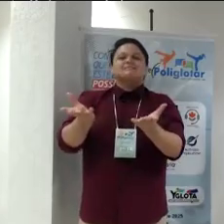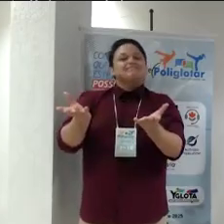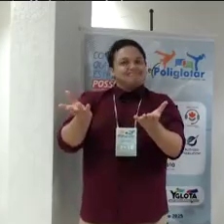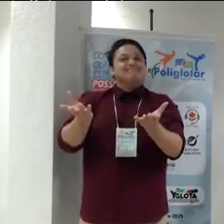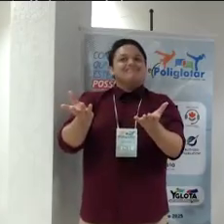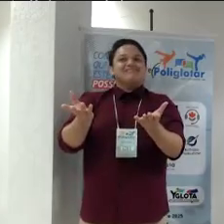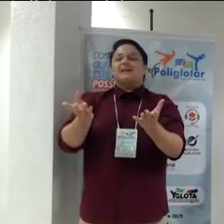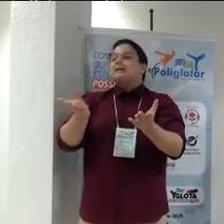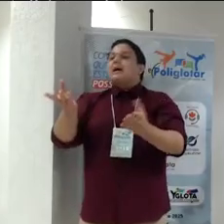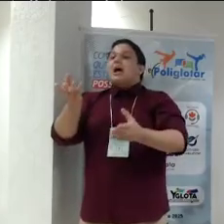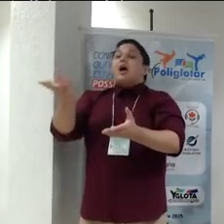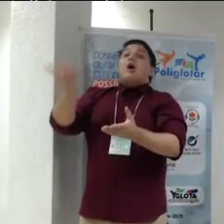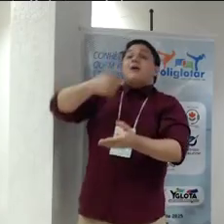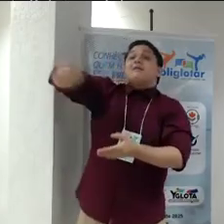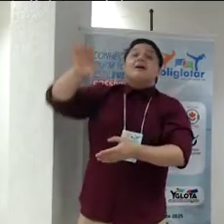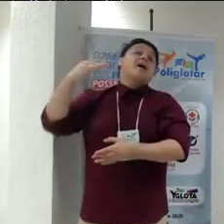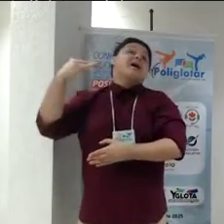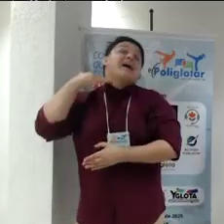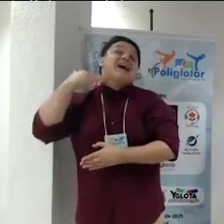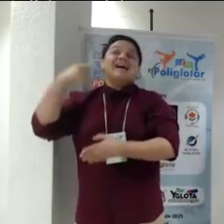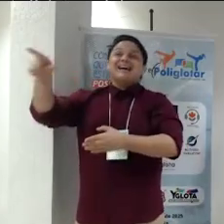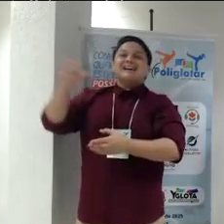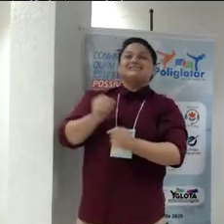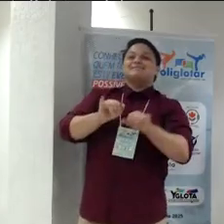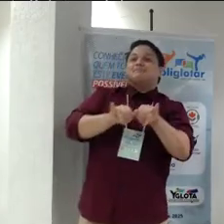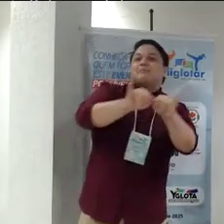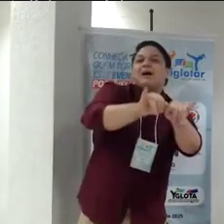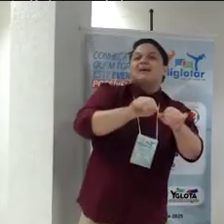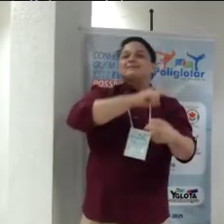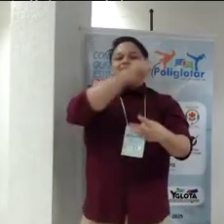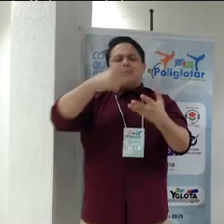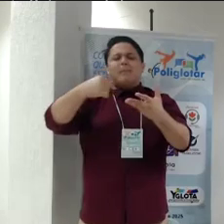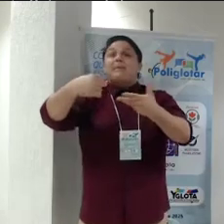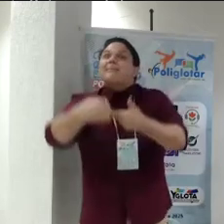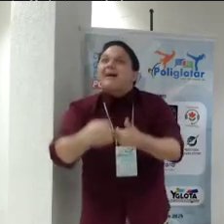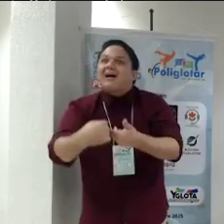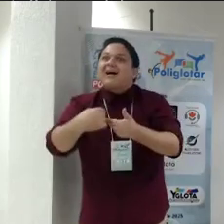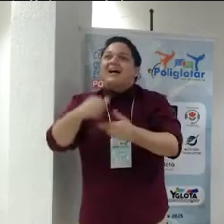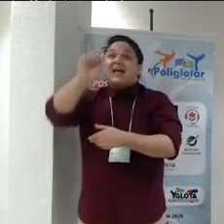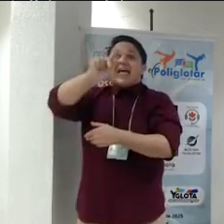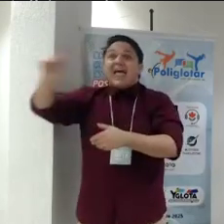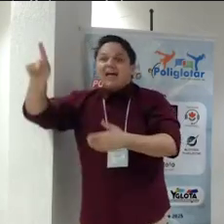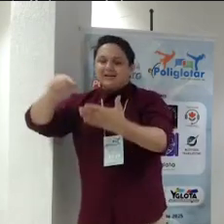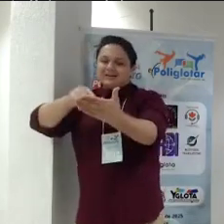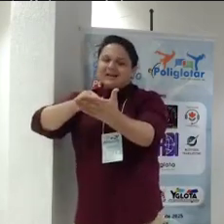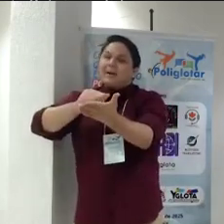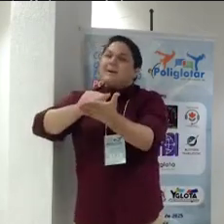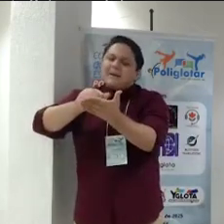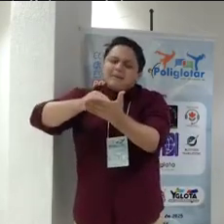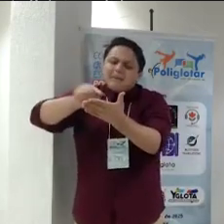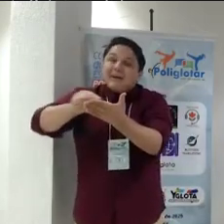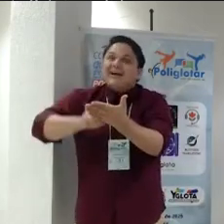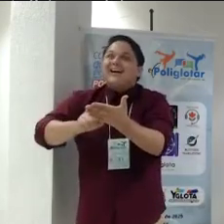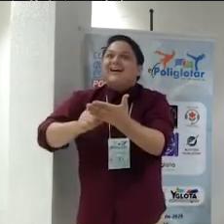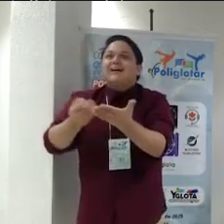Você também não consegue ir no banco, não consegue ir no mercado, não consegue fazer pedido por aplicativo. E o pior de